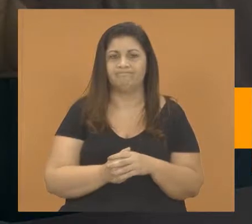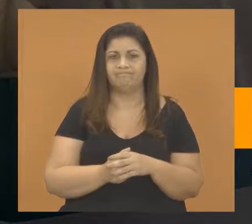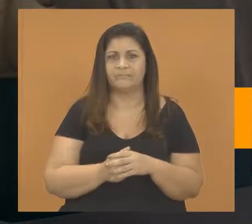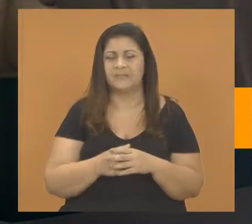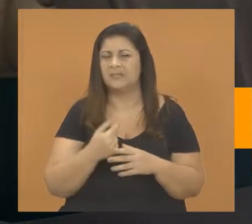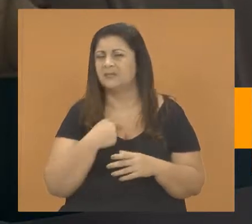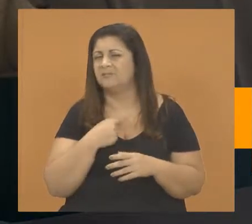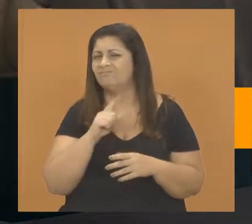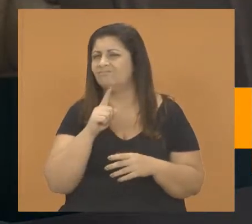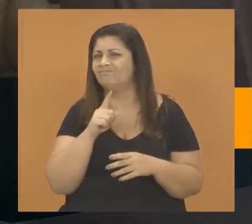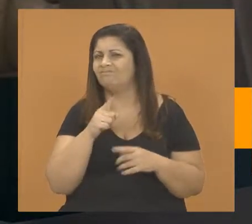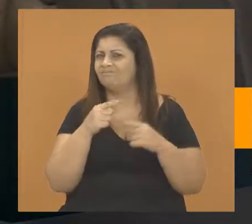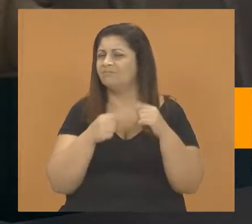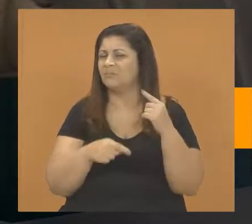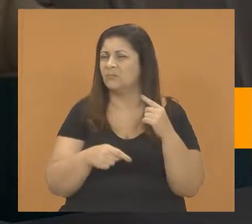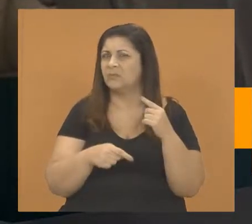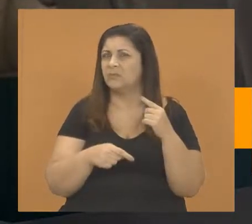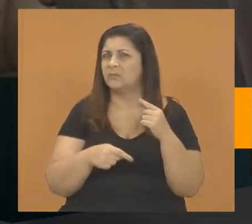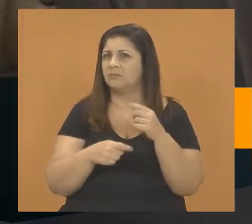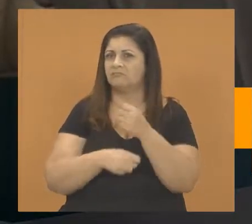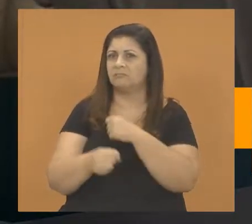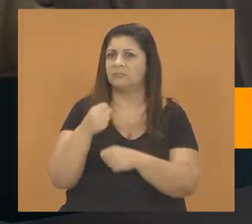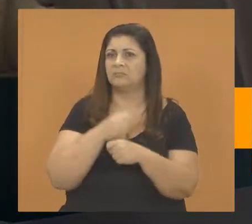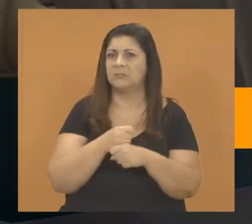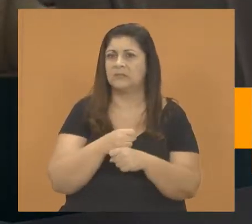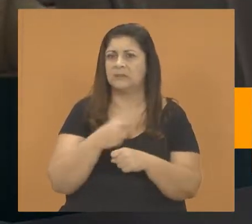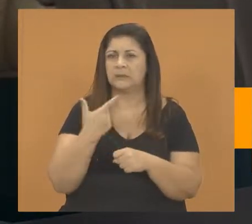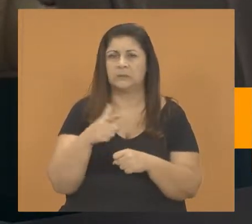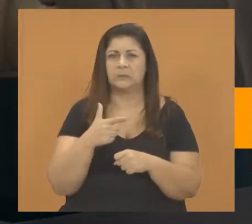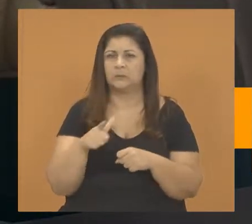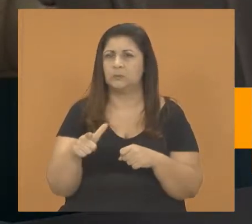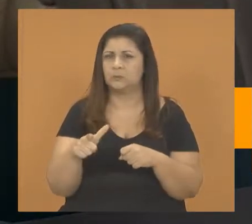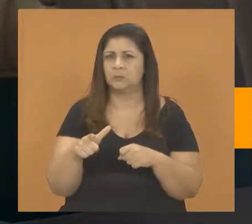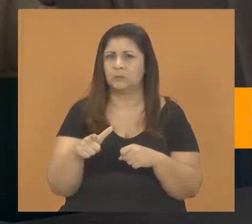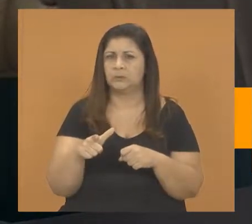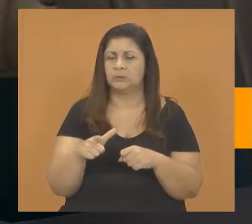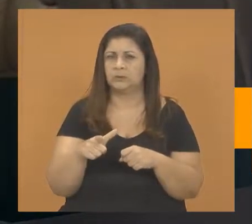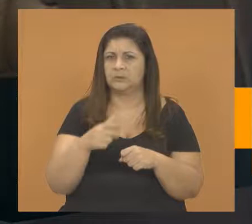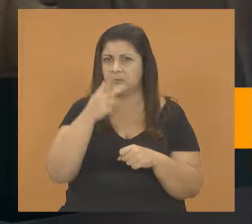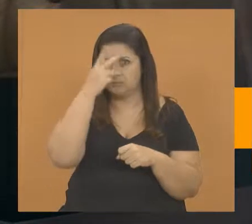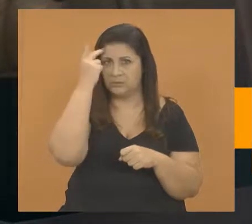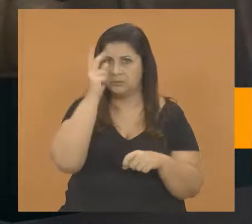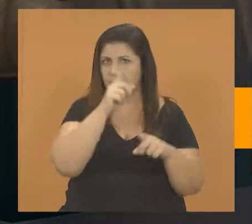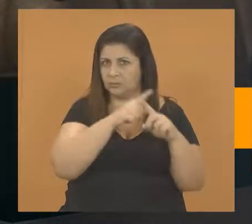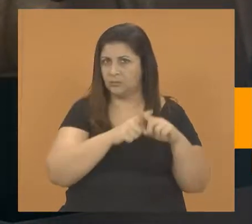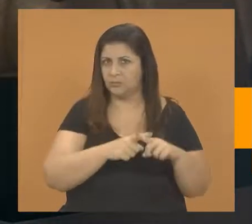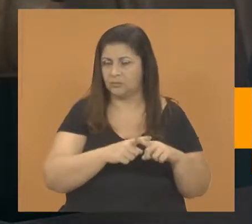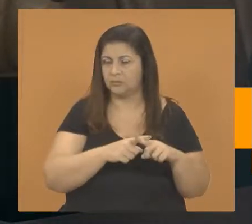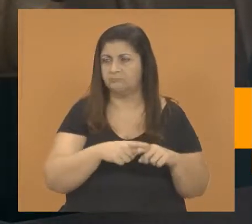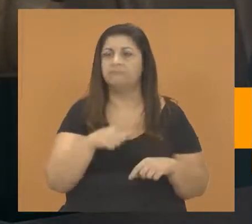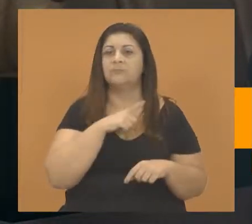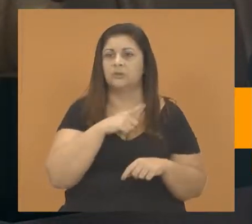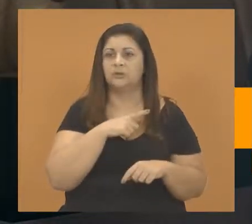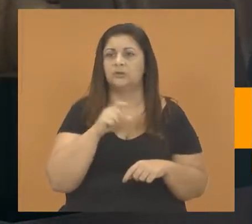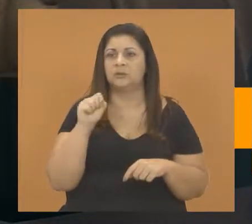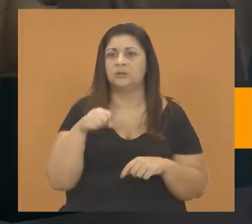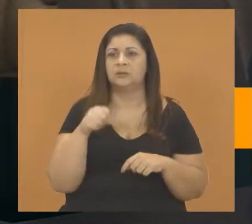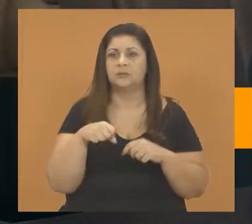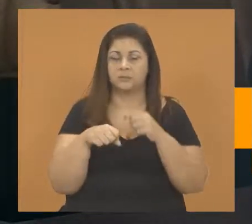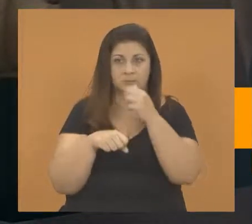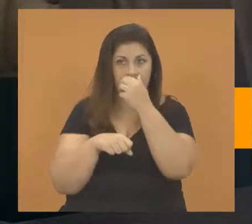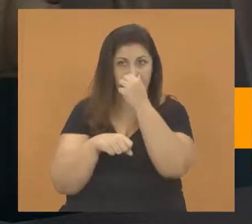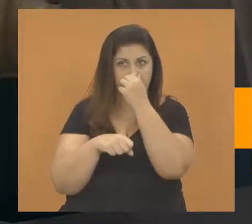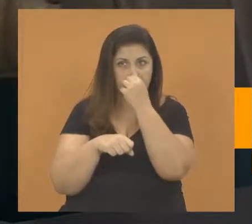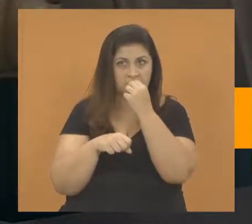comenta que no governo passado não tinha servidor efetivo ocupando cargo comissão avião muito sim eu posso